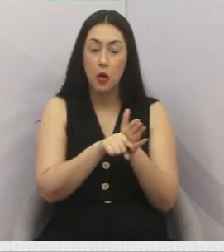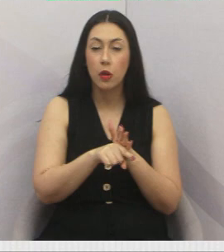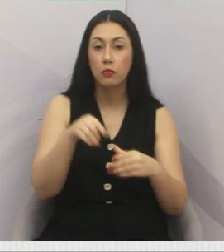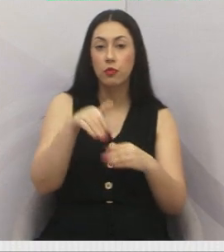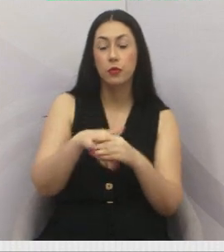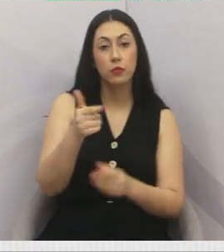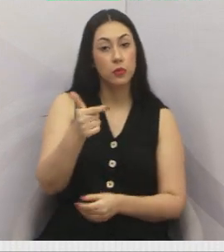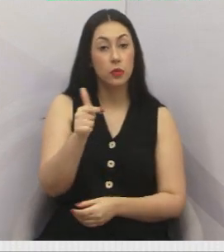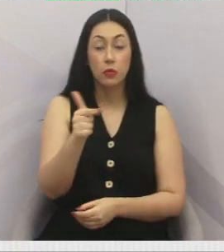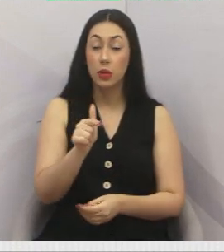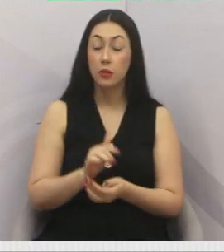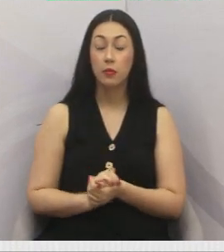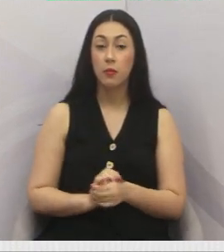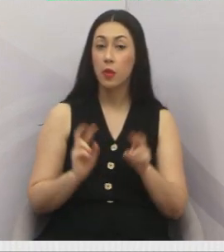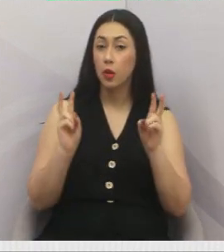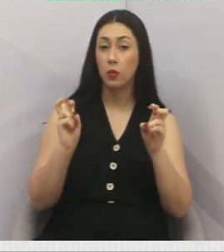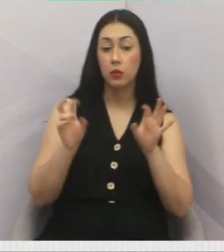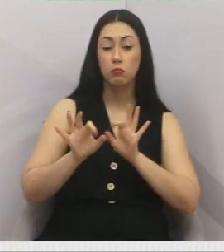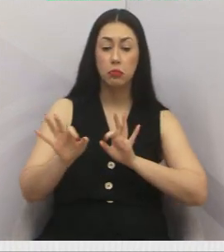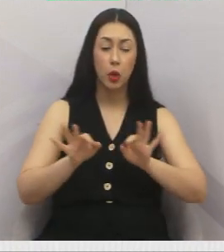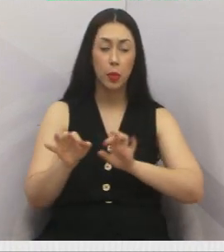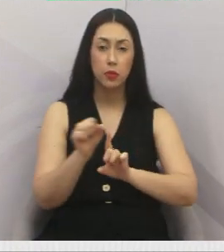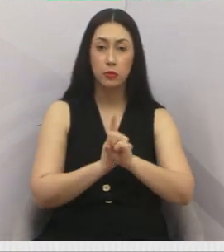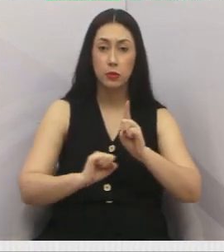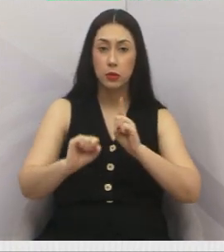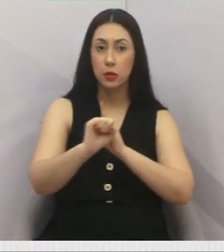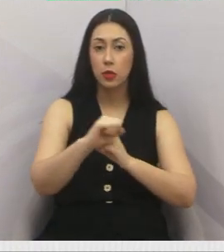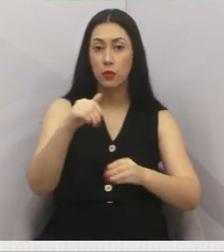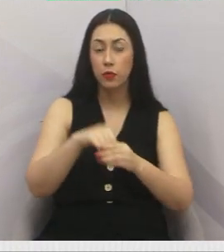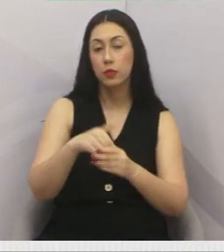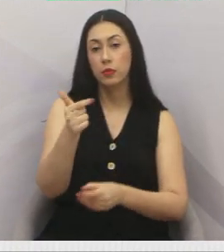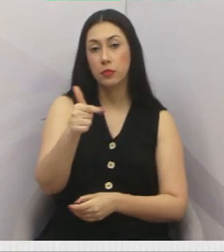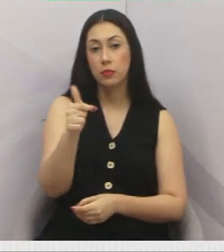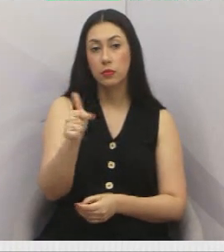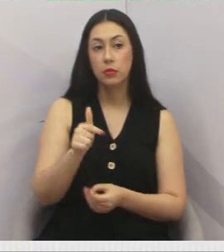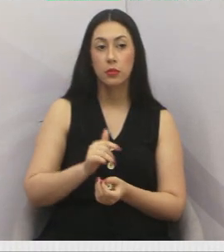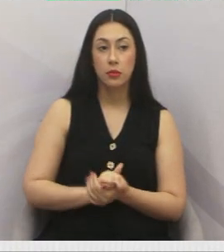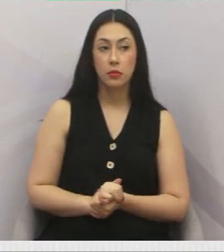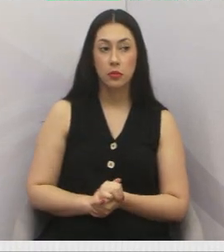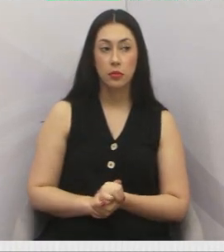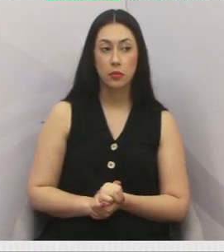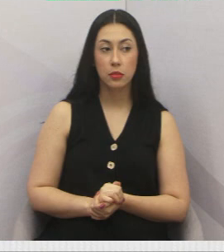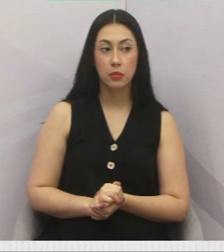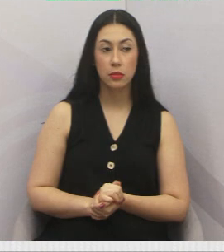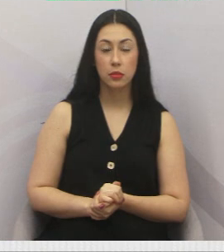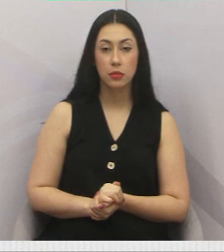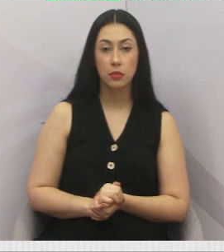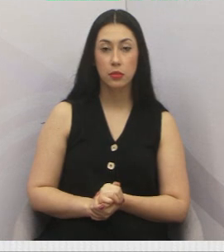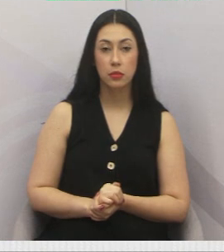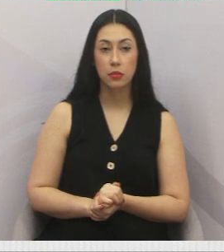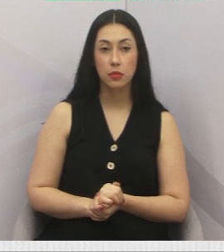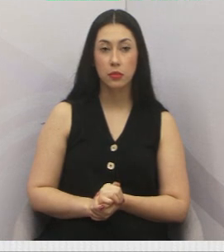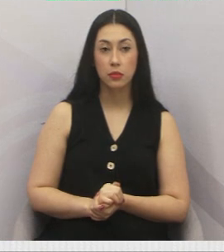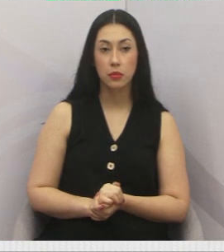voto em branco. Segmento Organização da Sociedade Civil, voto em branco. Próximo